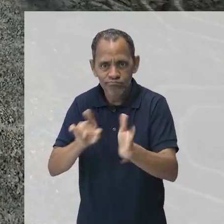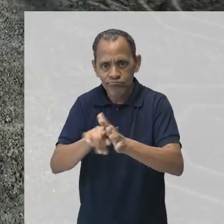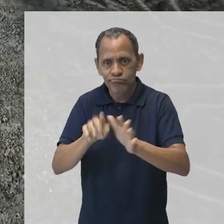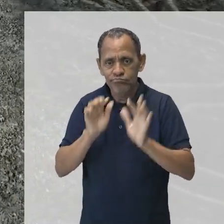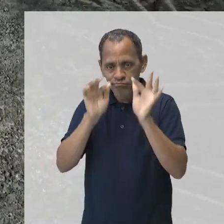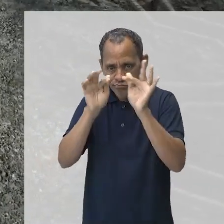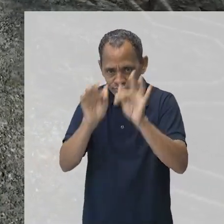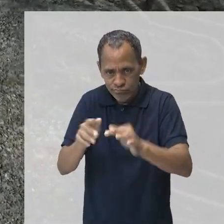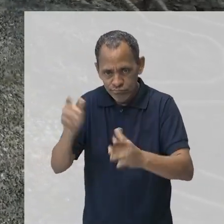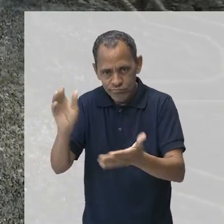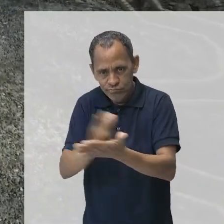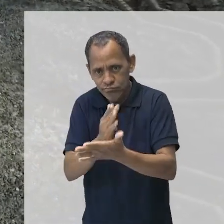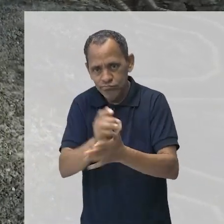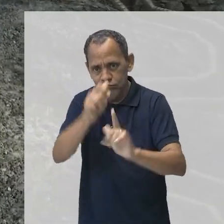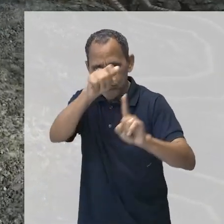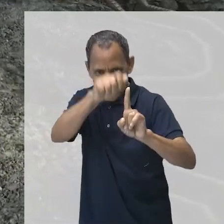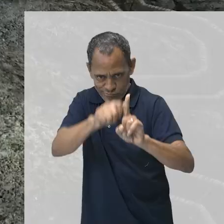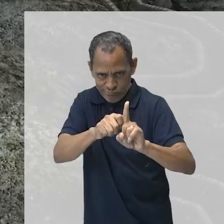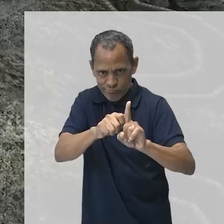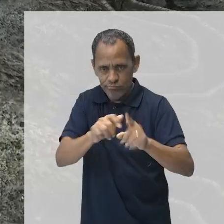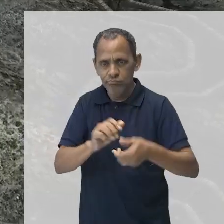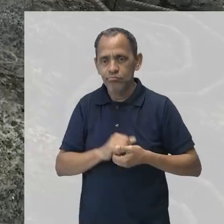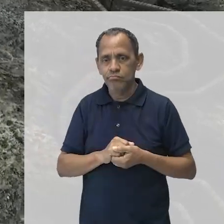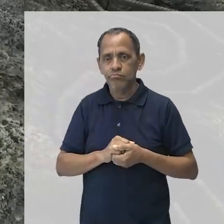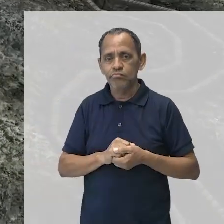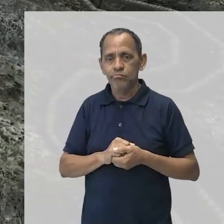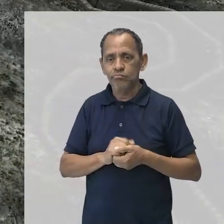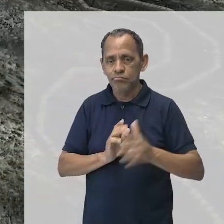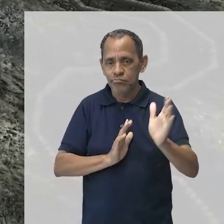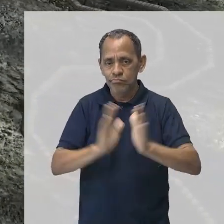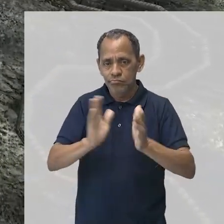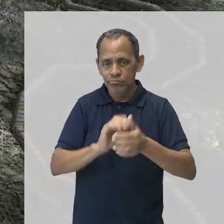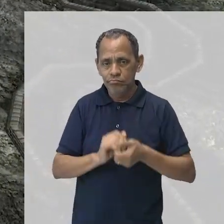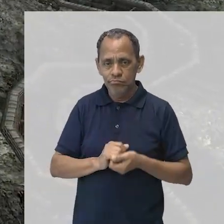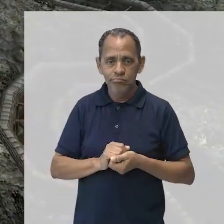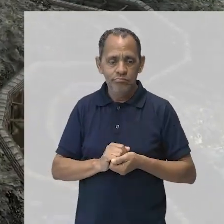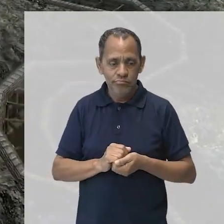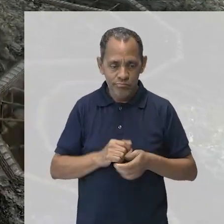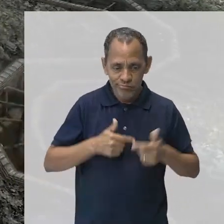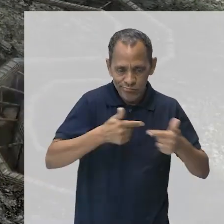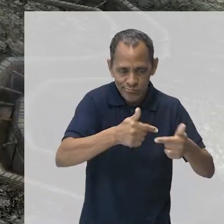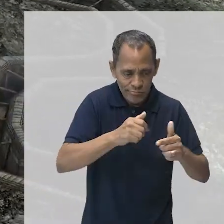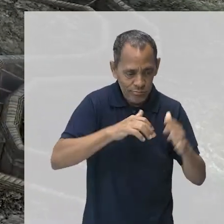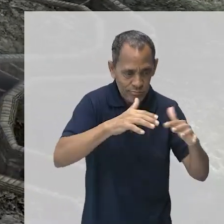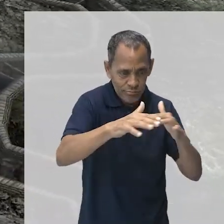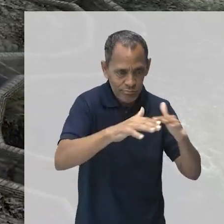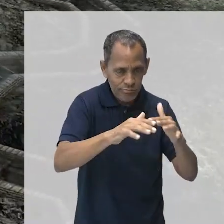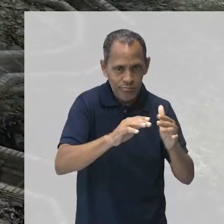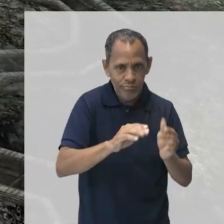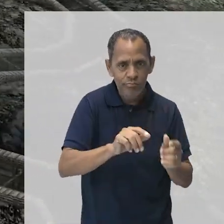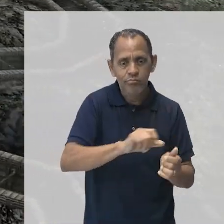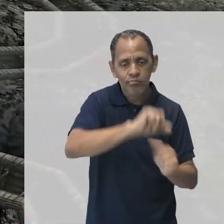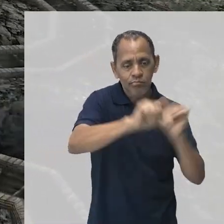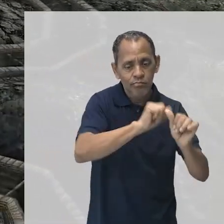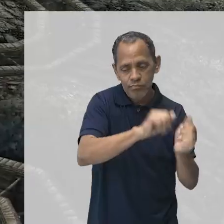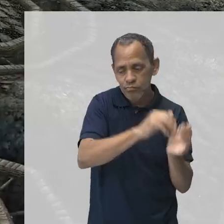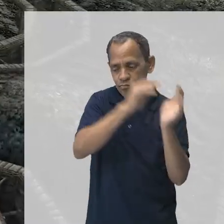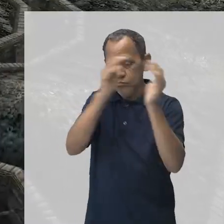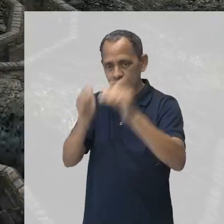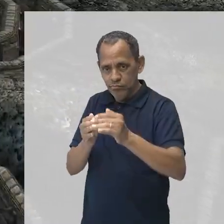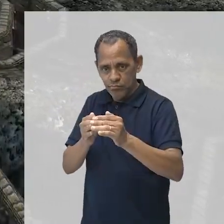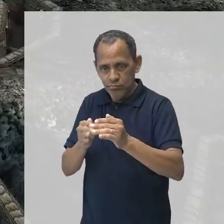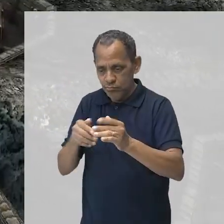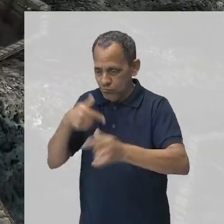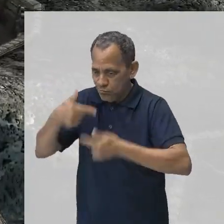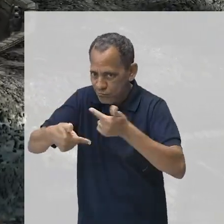de alguns meses, a época da guerra de movimento foi substituída pela época das trincheiras. Observe aqui que nós